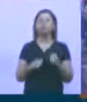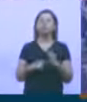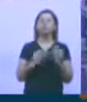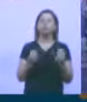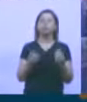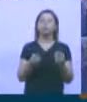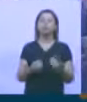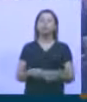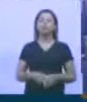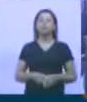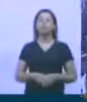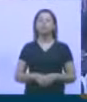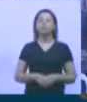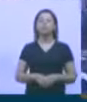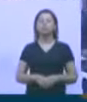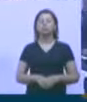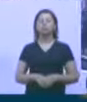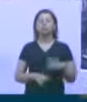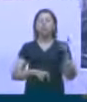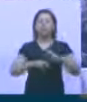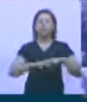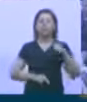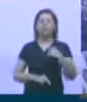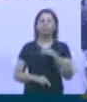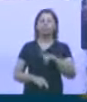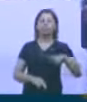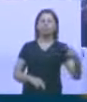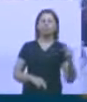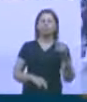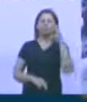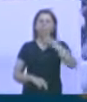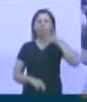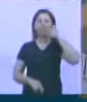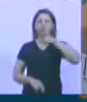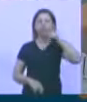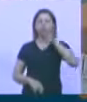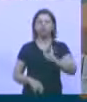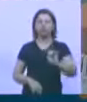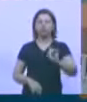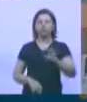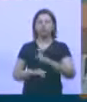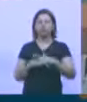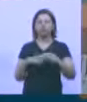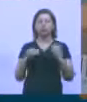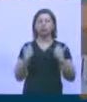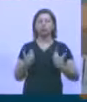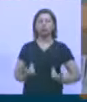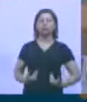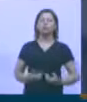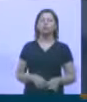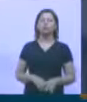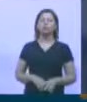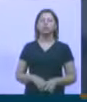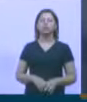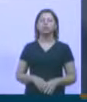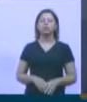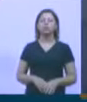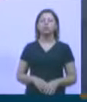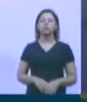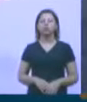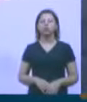on physical healing. Então por isso eu nunca faço uma palestra só sobre cura física. Because